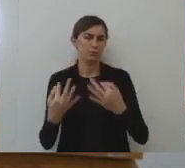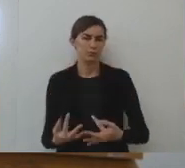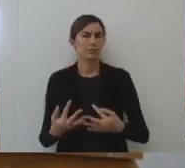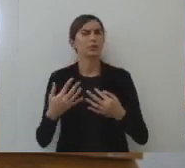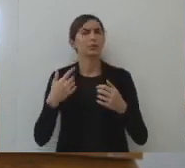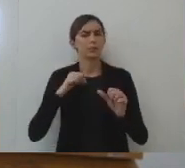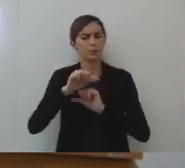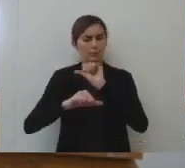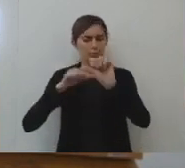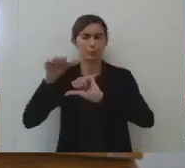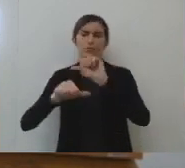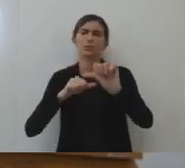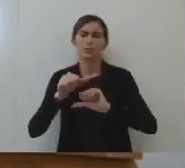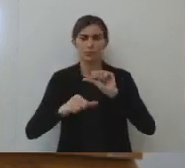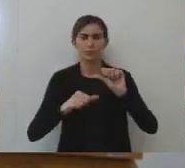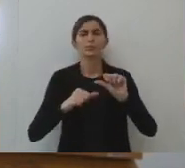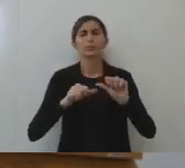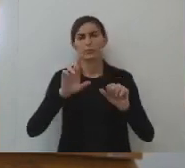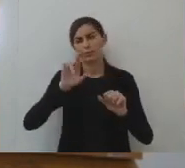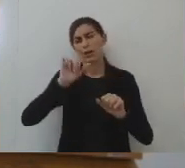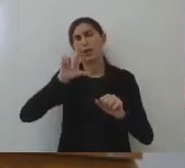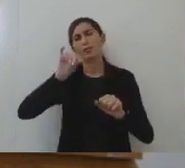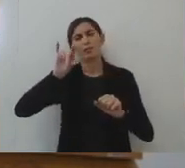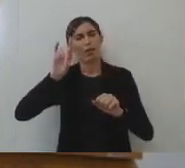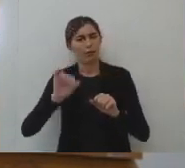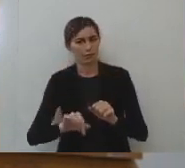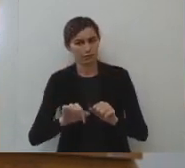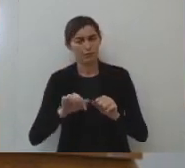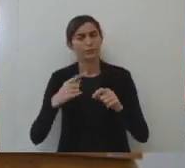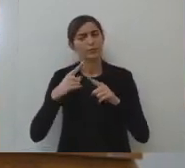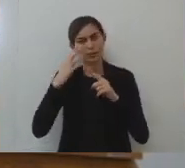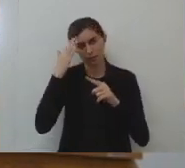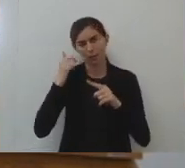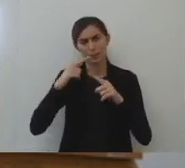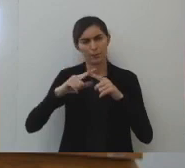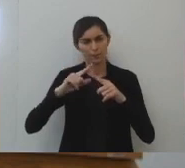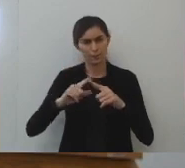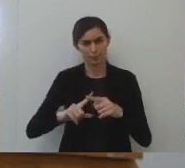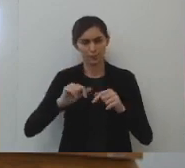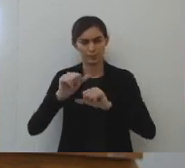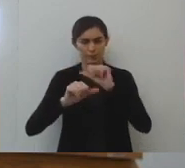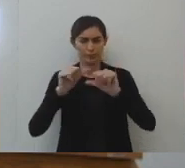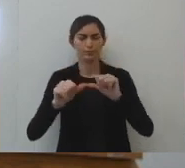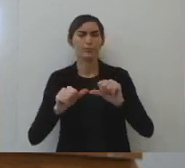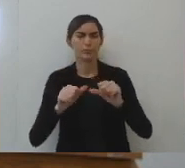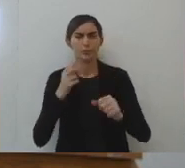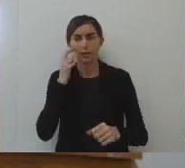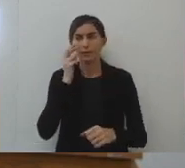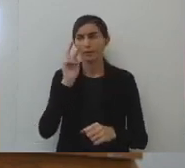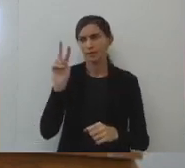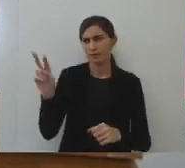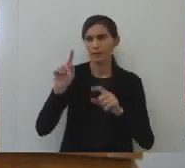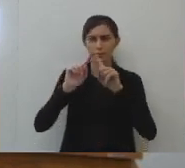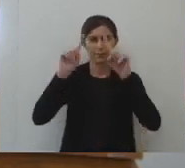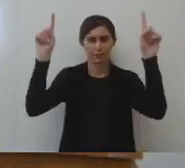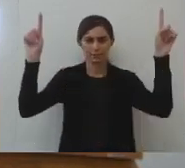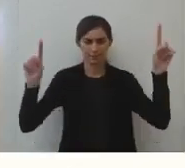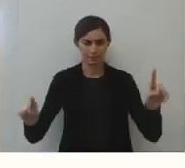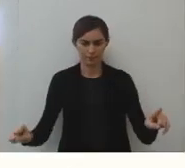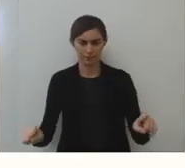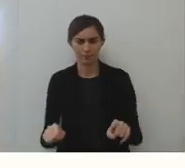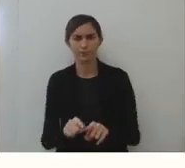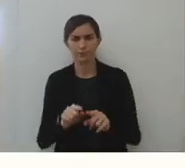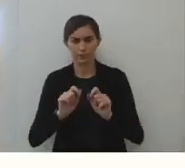precisa transformar essa realidade. Sabe por que a gente precisa transformar essa realidade? Dá uma olhadinha nesse quadro. Eu queria pedir para